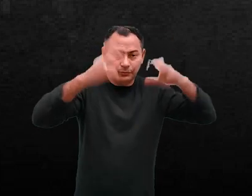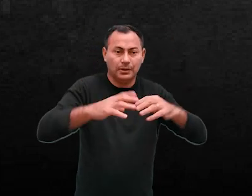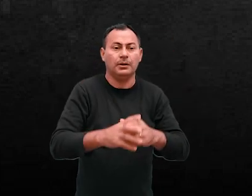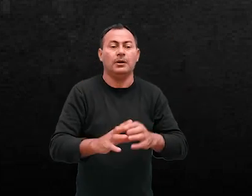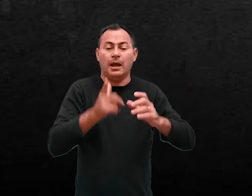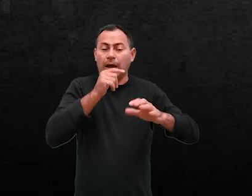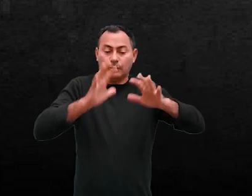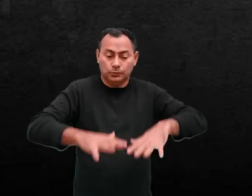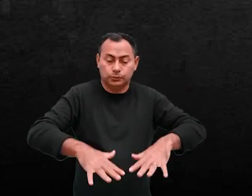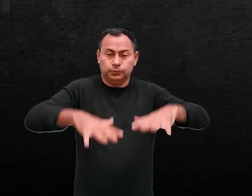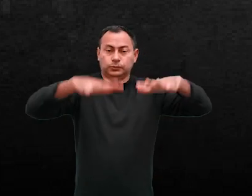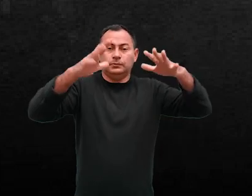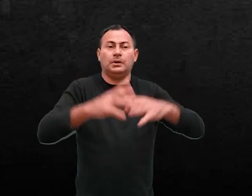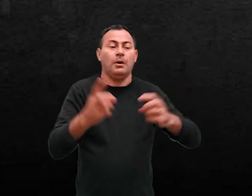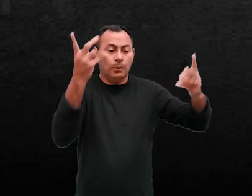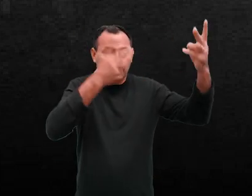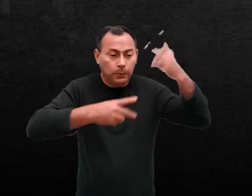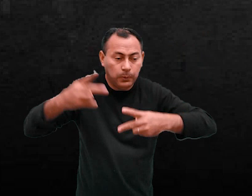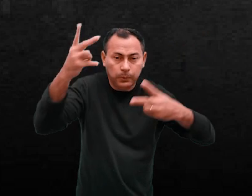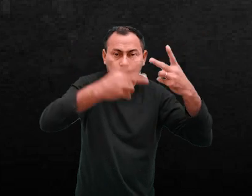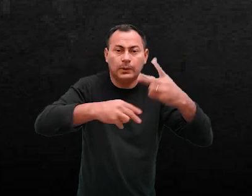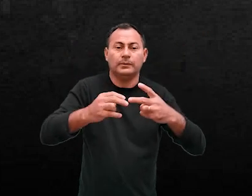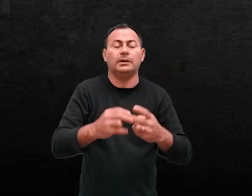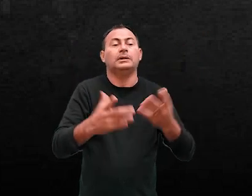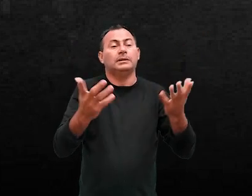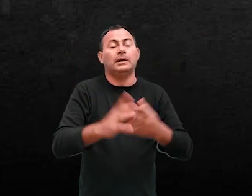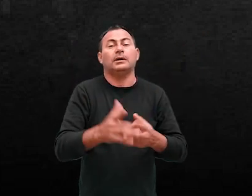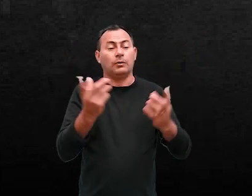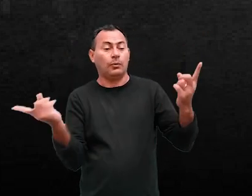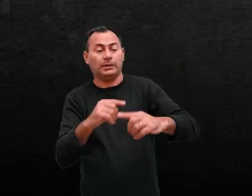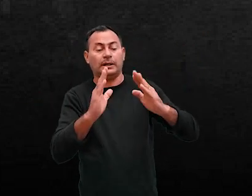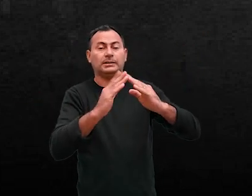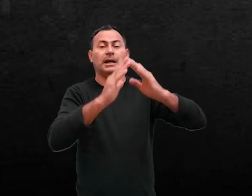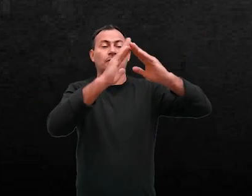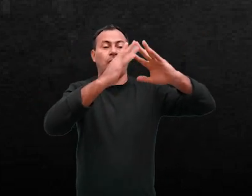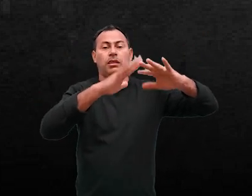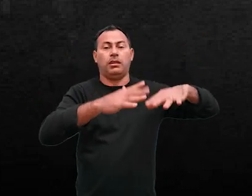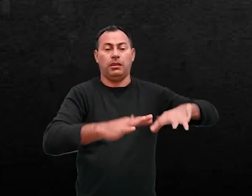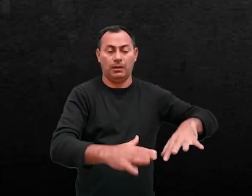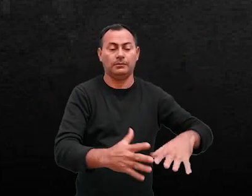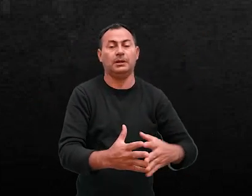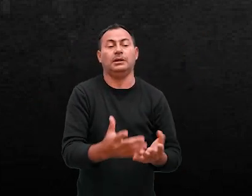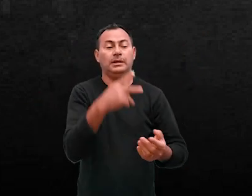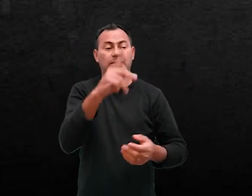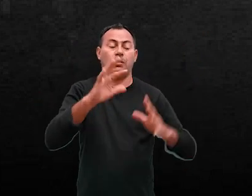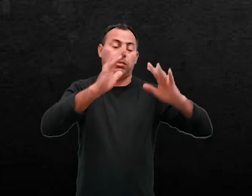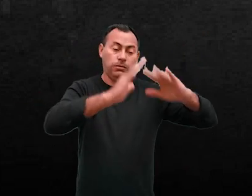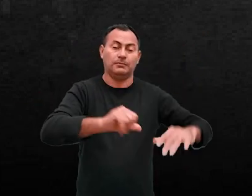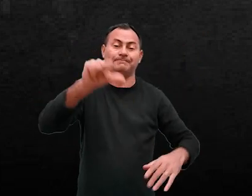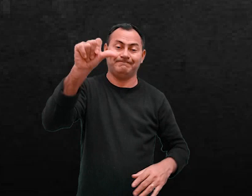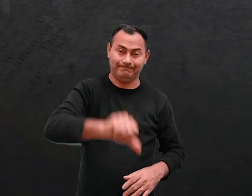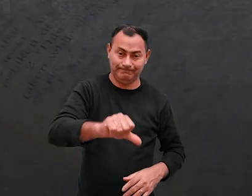chuva, transbordaram os rios, sopraram os ventos e deram contra aquela casa e ela caiu, e foi grande a sua